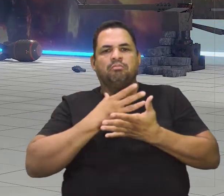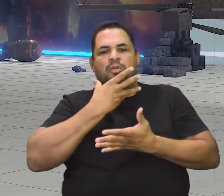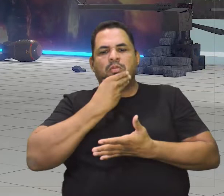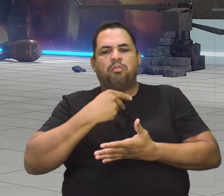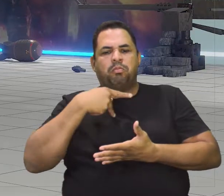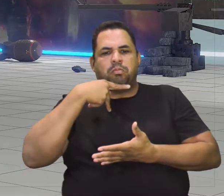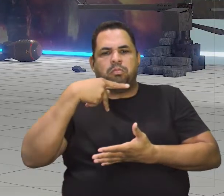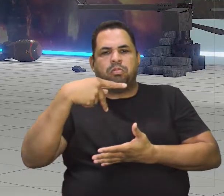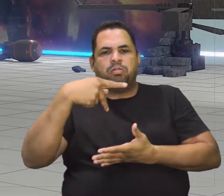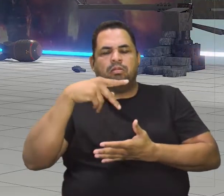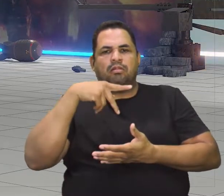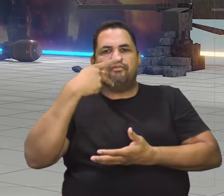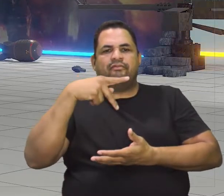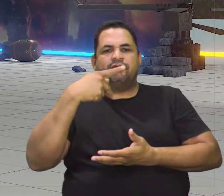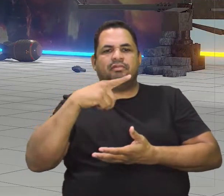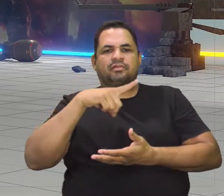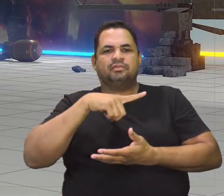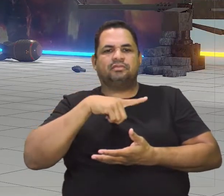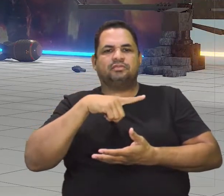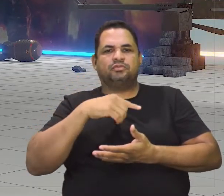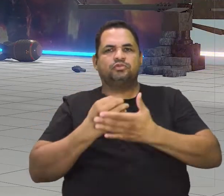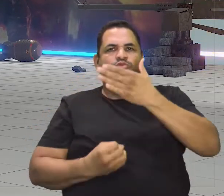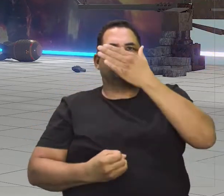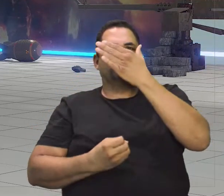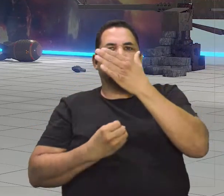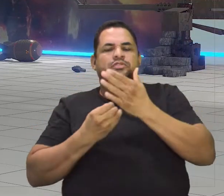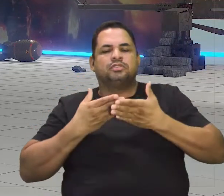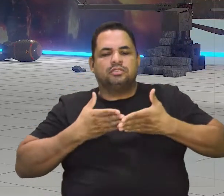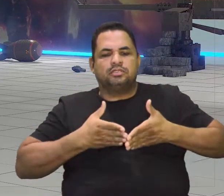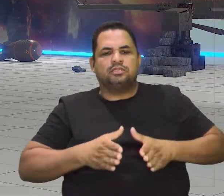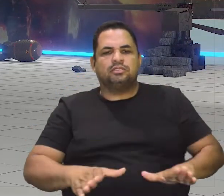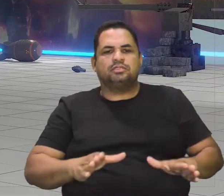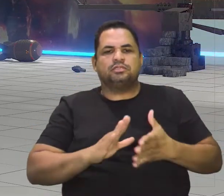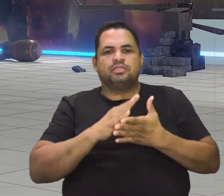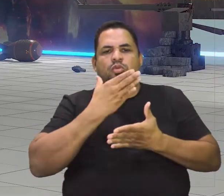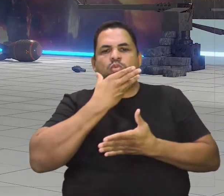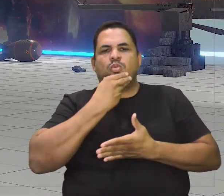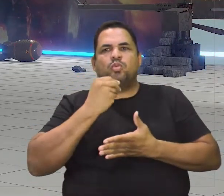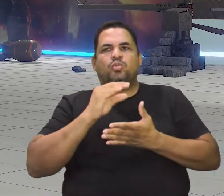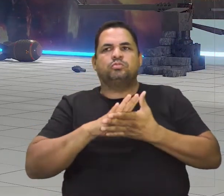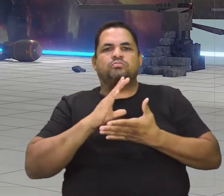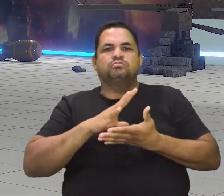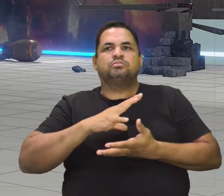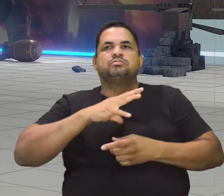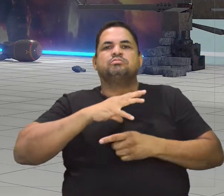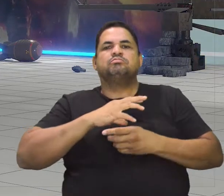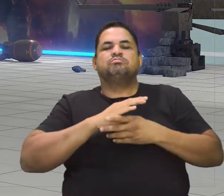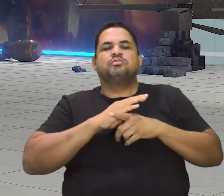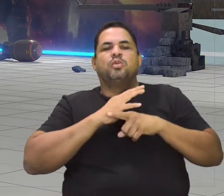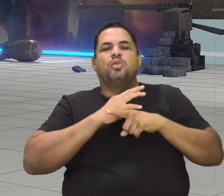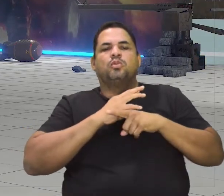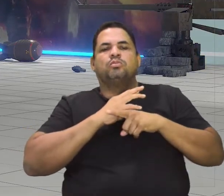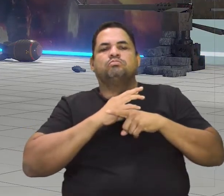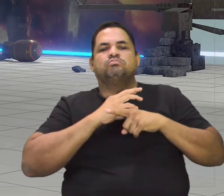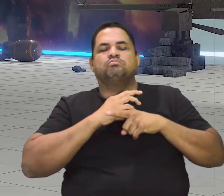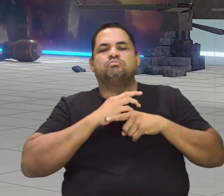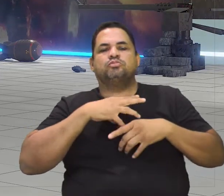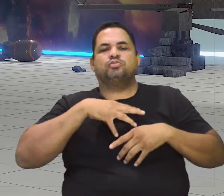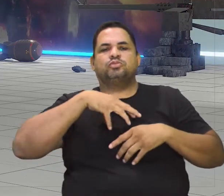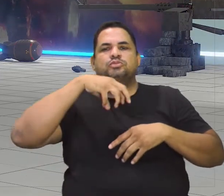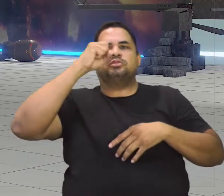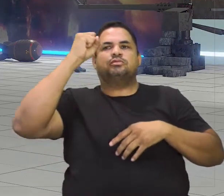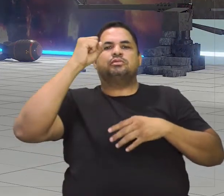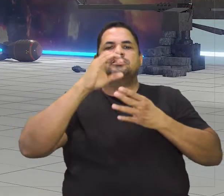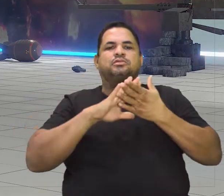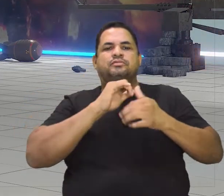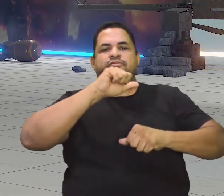falavam que iria existir um Messias. E esse Messias iria nascer. Iria fazer uma